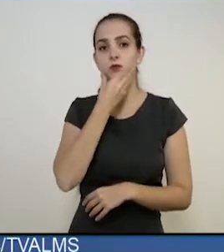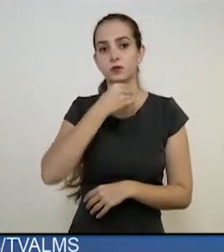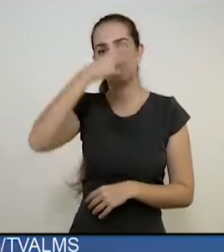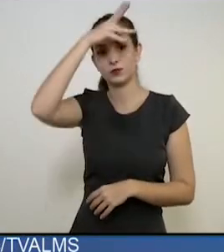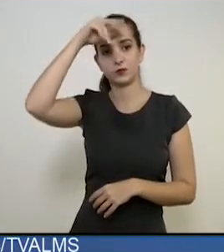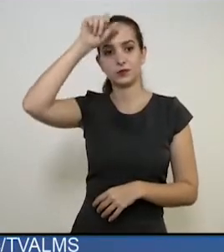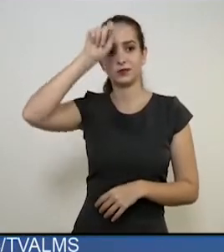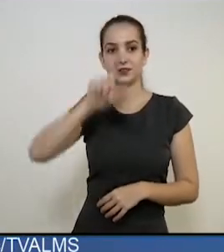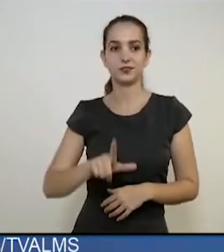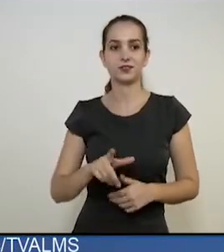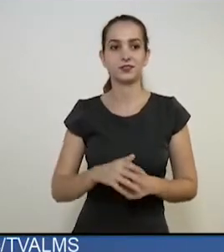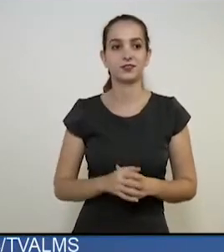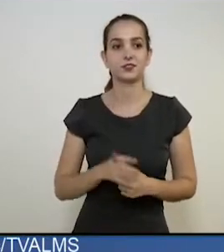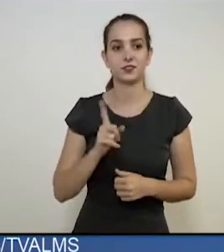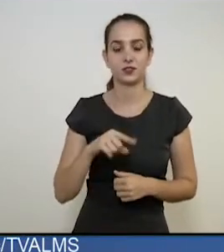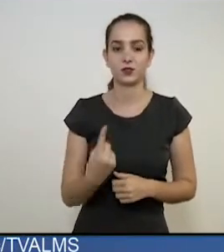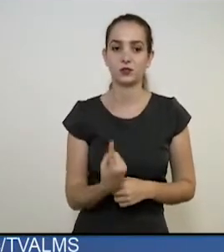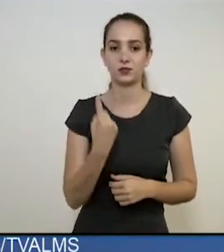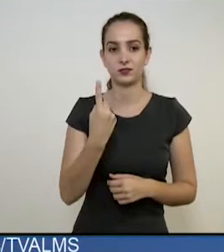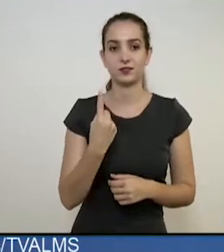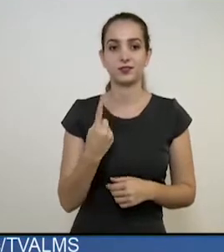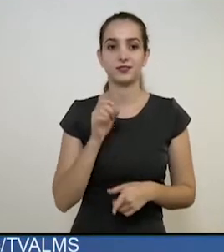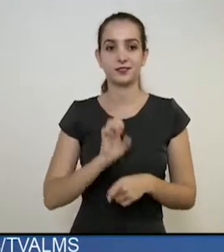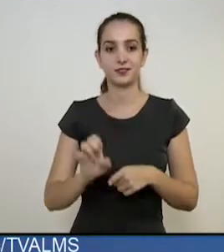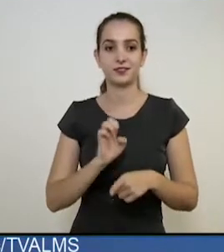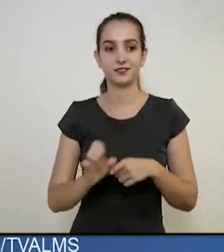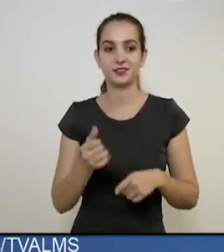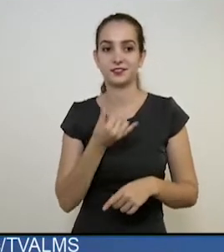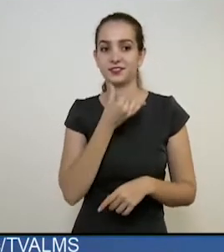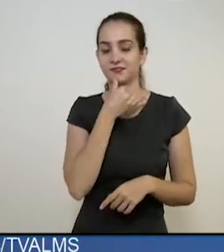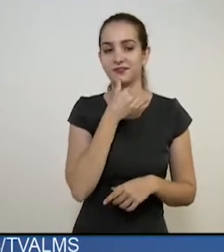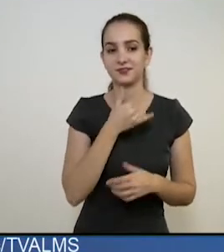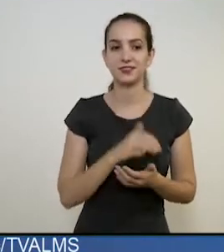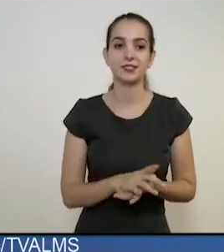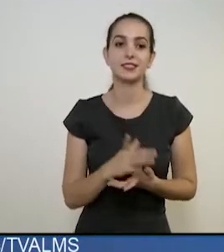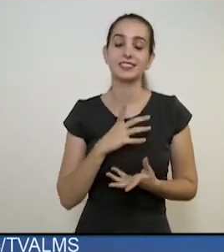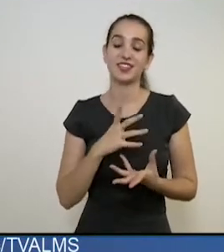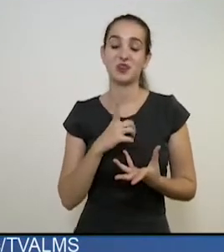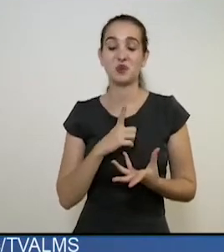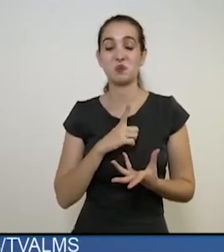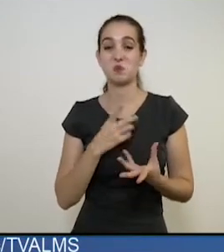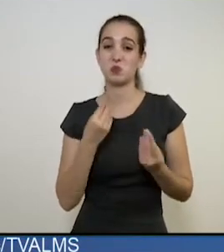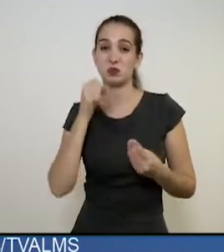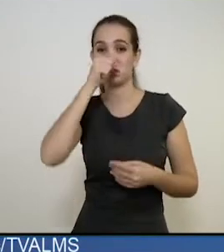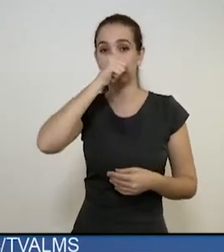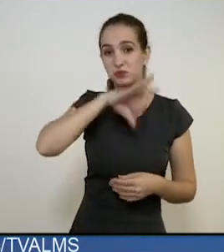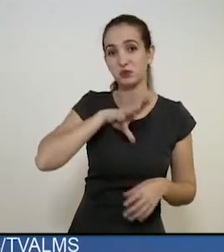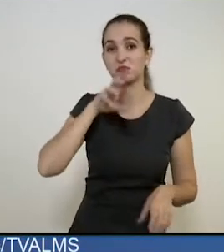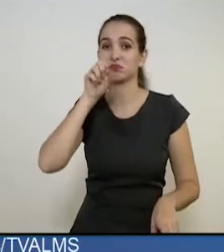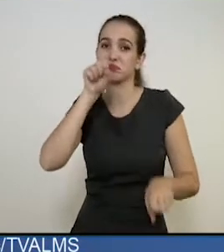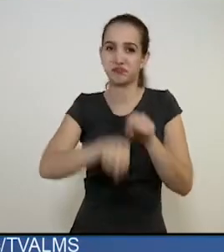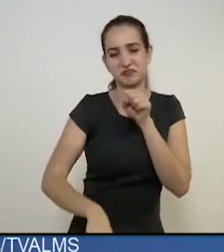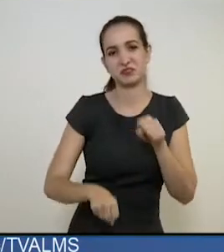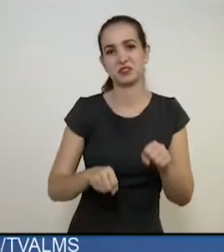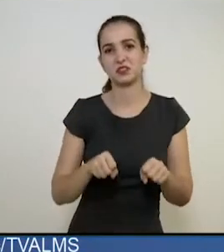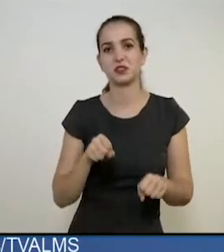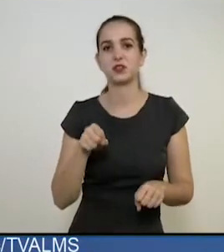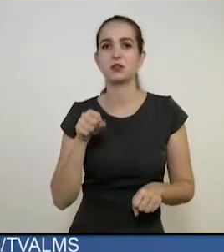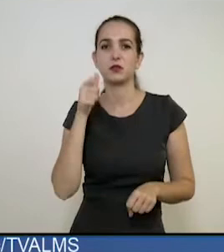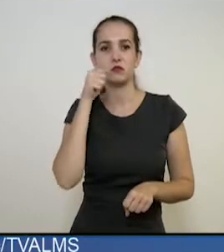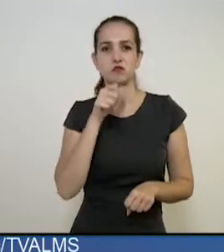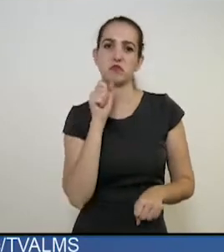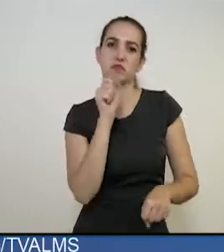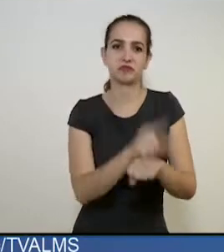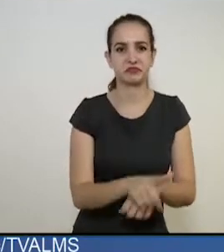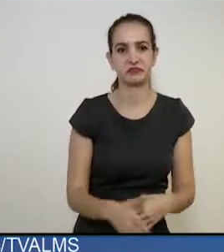Sul, que é um dos estados, lamentavelmente, que ainda continua com alto índice de violência, de feminicídio, eu